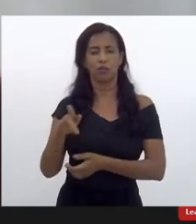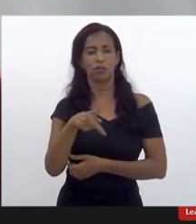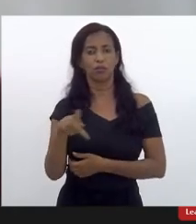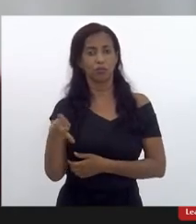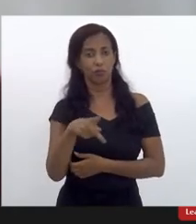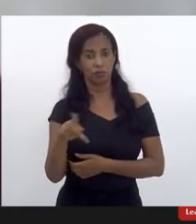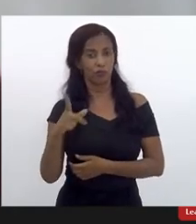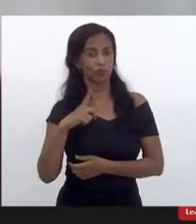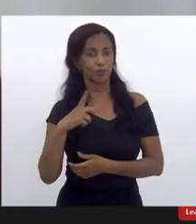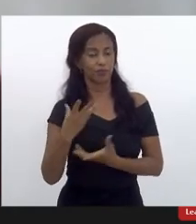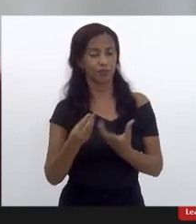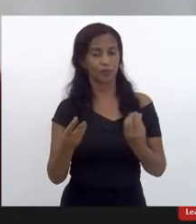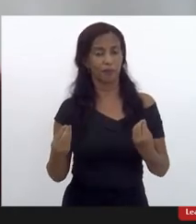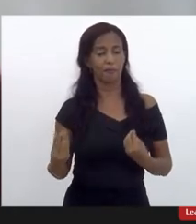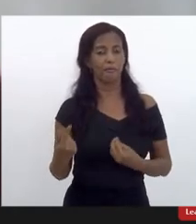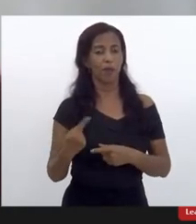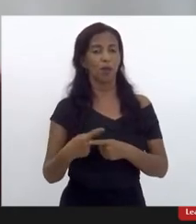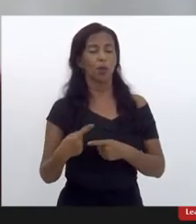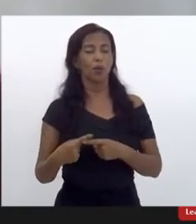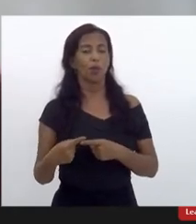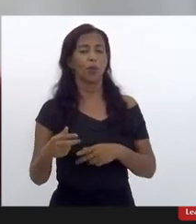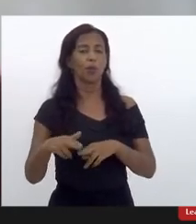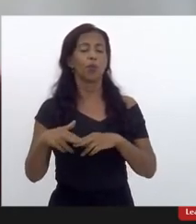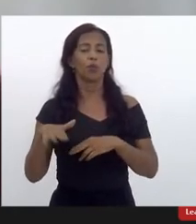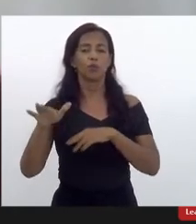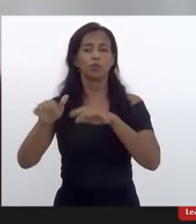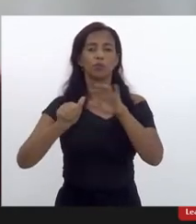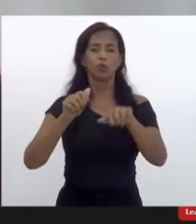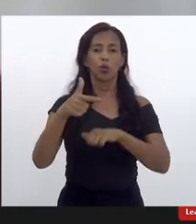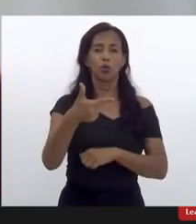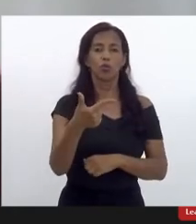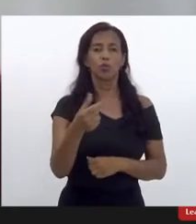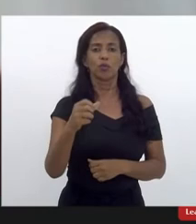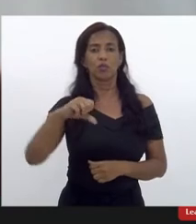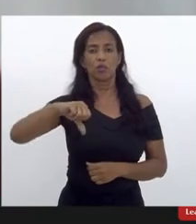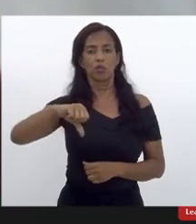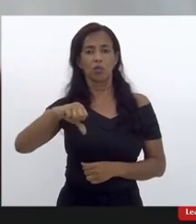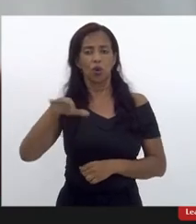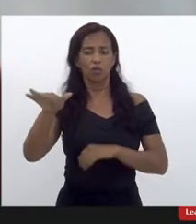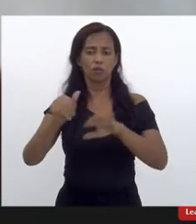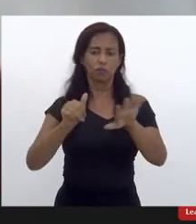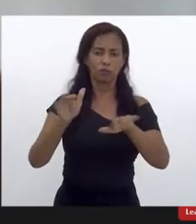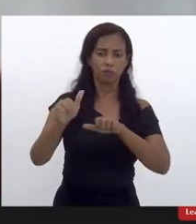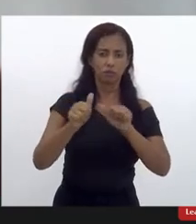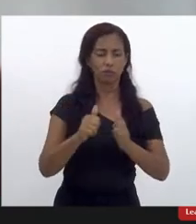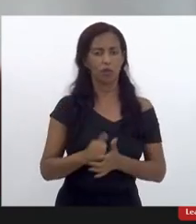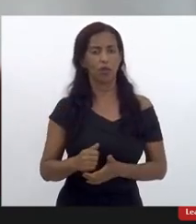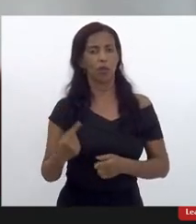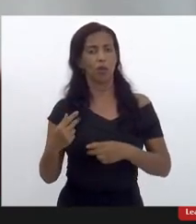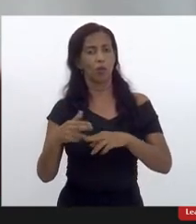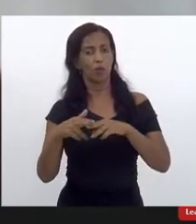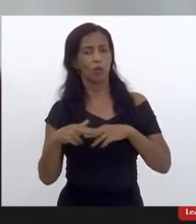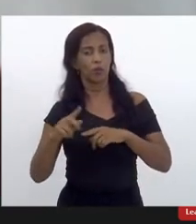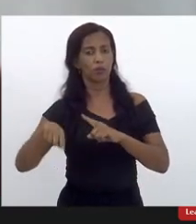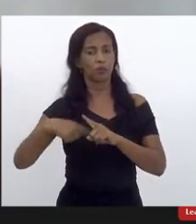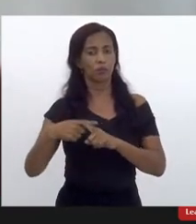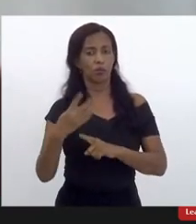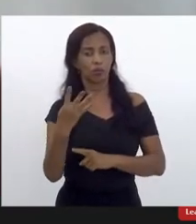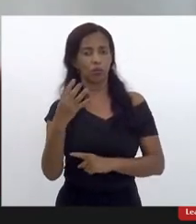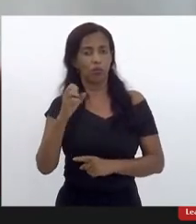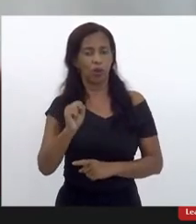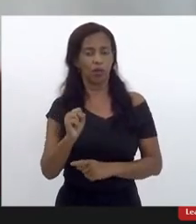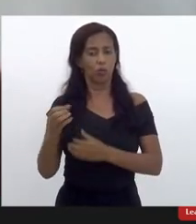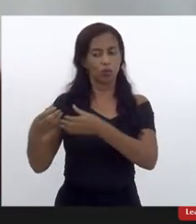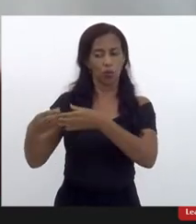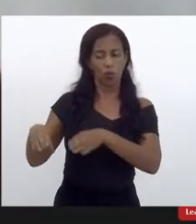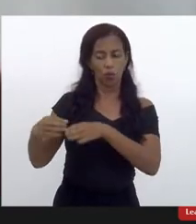rede. Por isso, a convocação dos 209 concursados que foi feita. Por isso, a luta para chamar mais 48 concursados